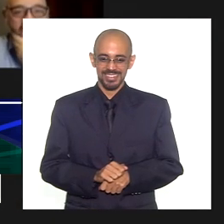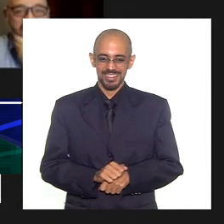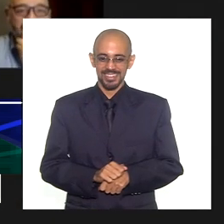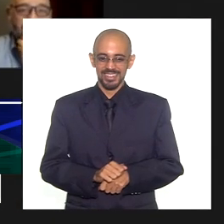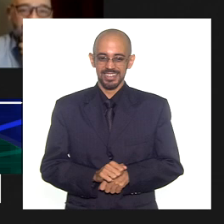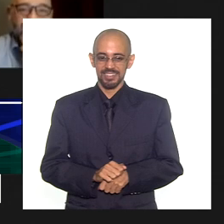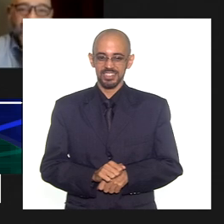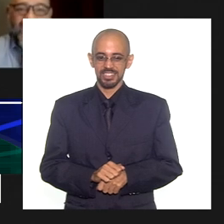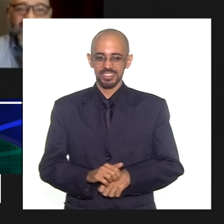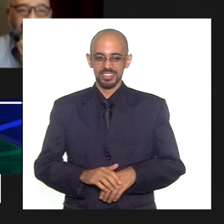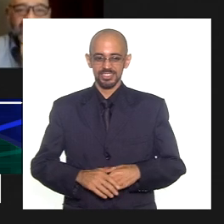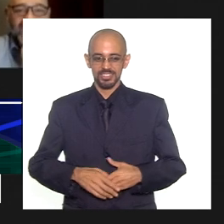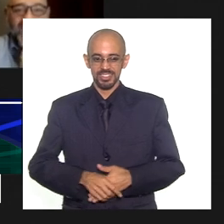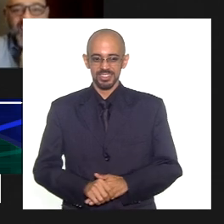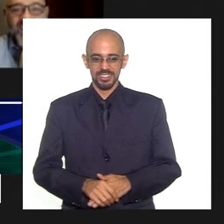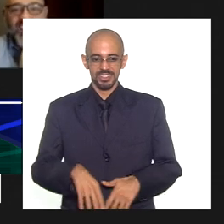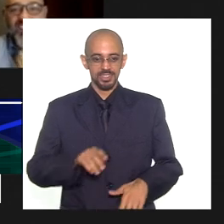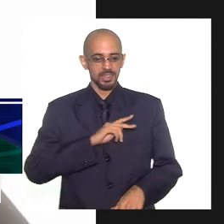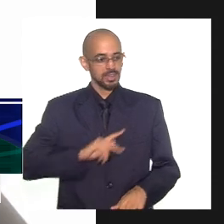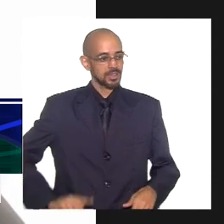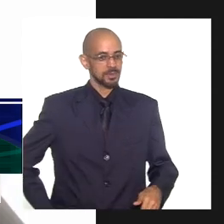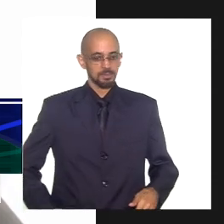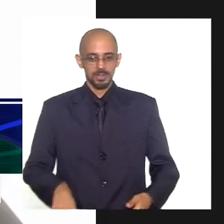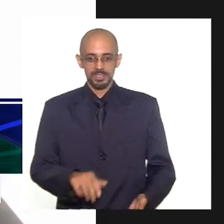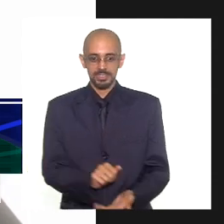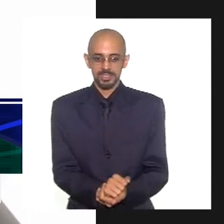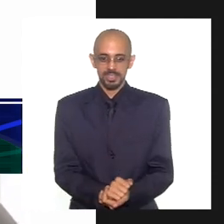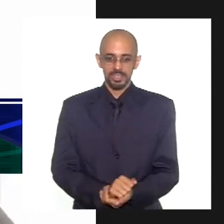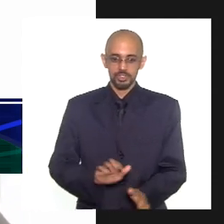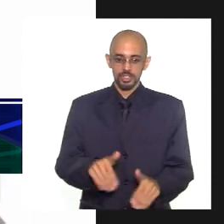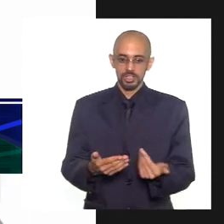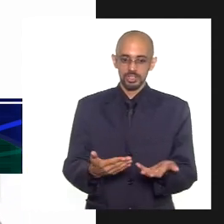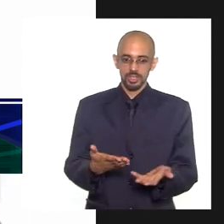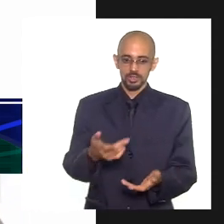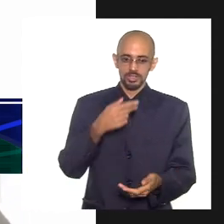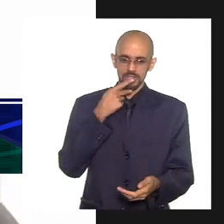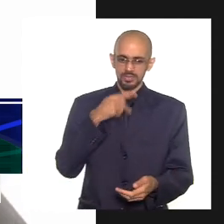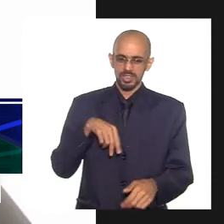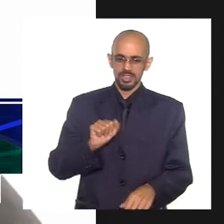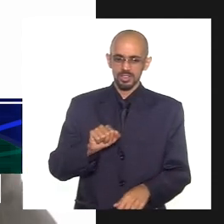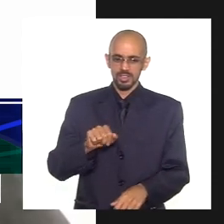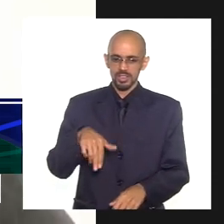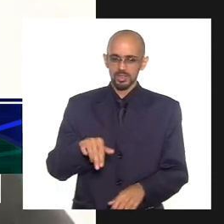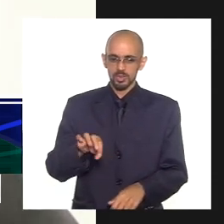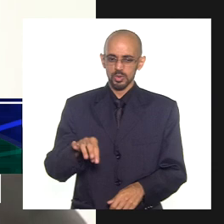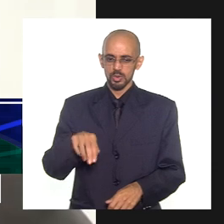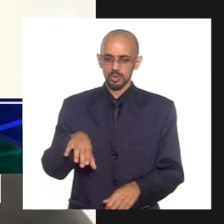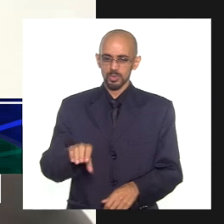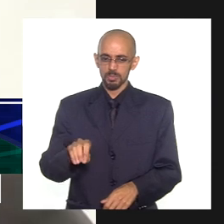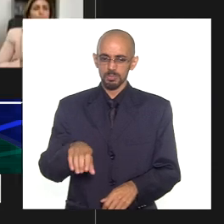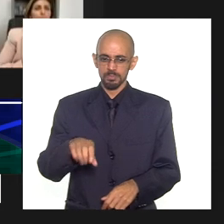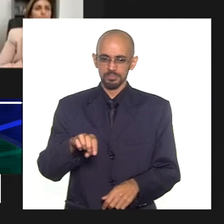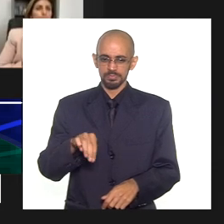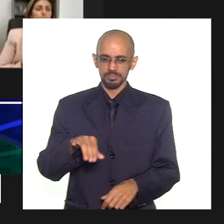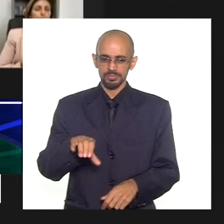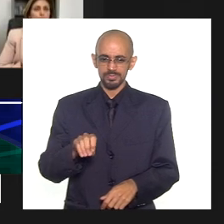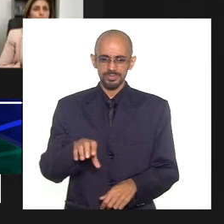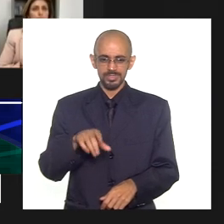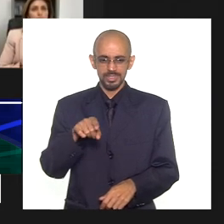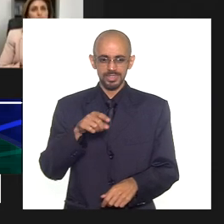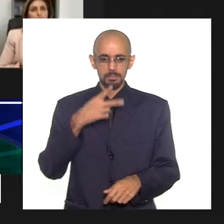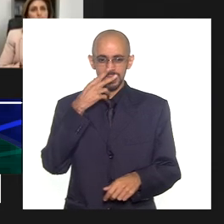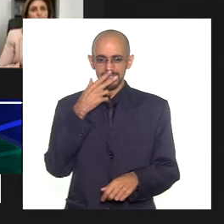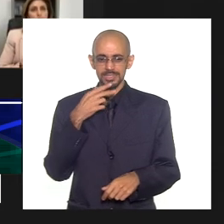olha só, estou chamando agora o Márcio do Imperador, igual da novela, com a do bigode. É. Cara